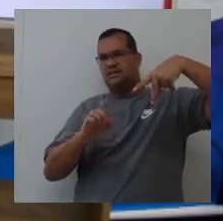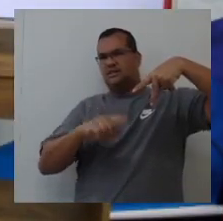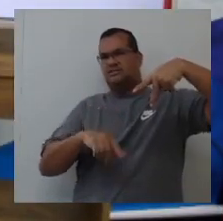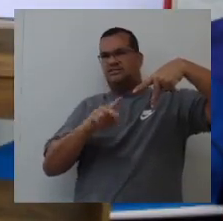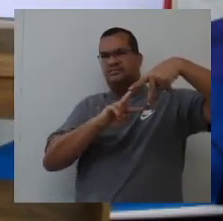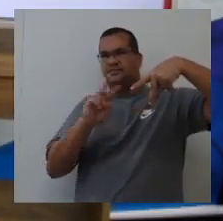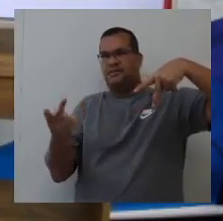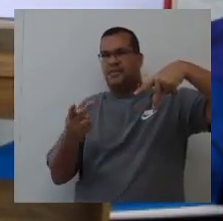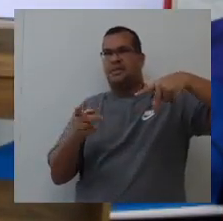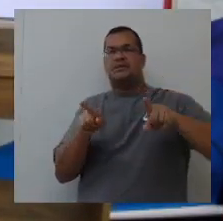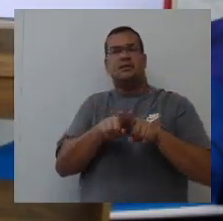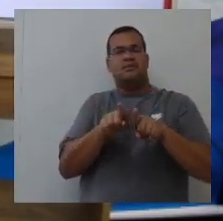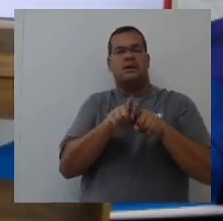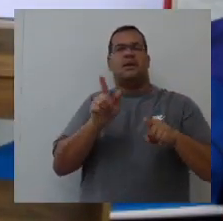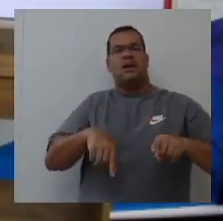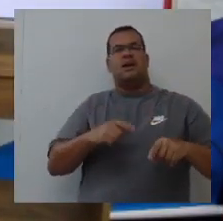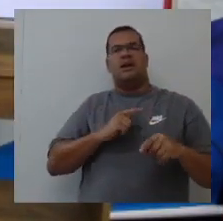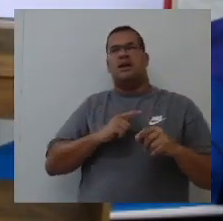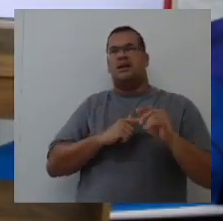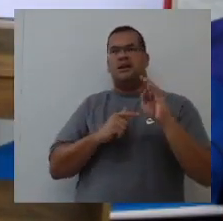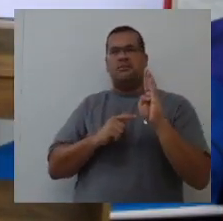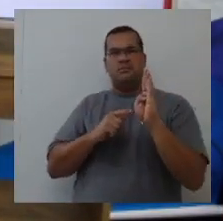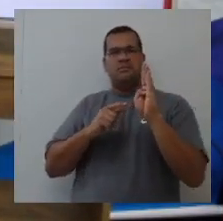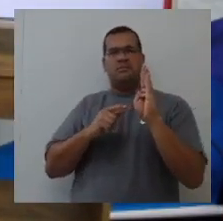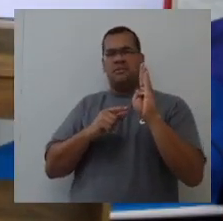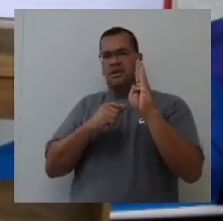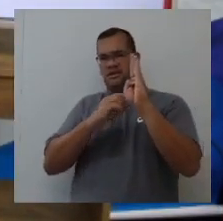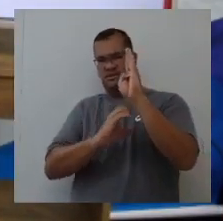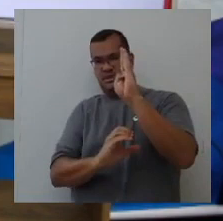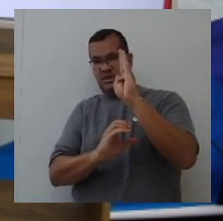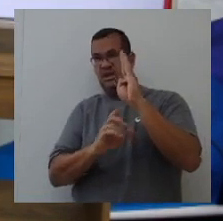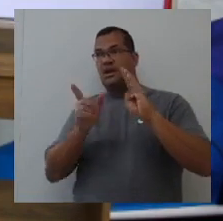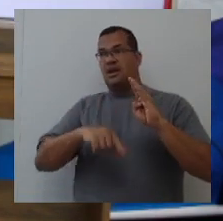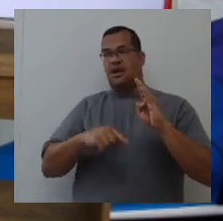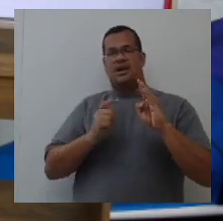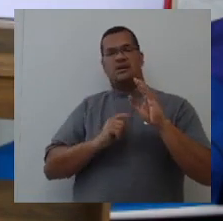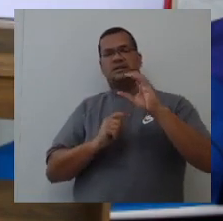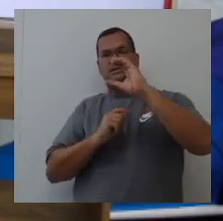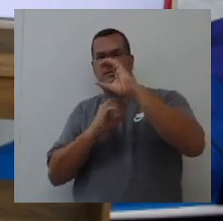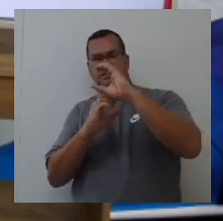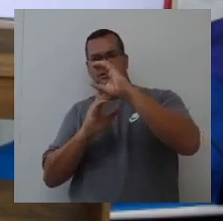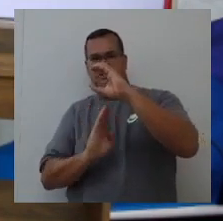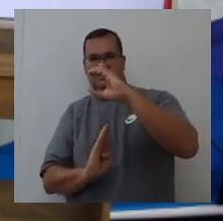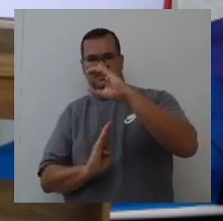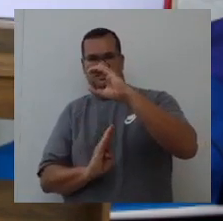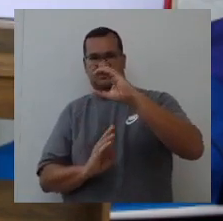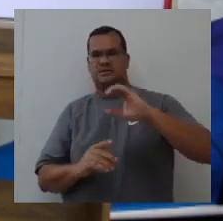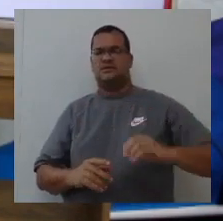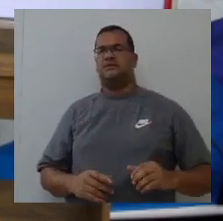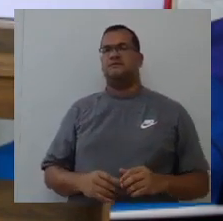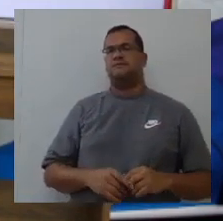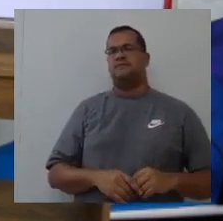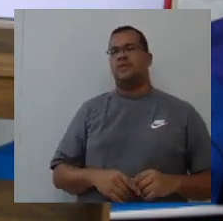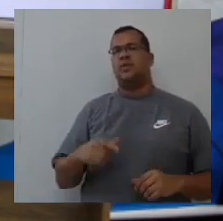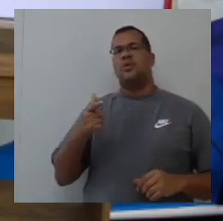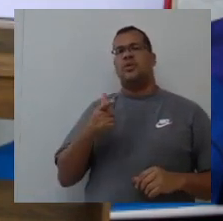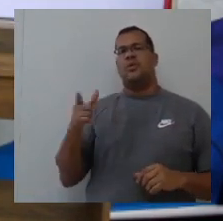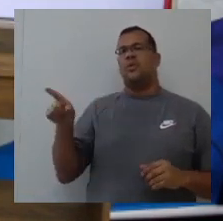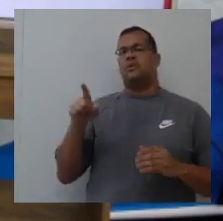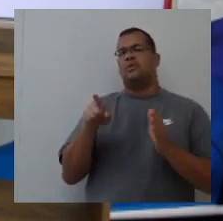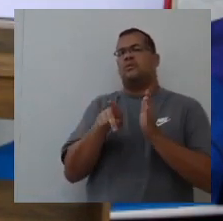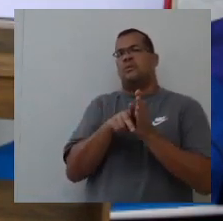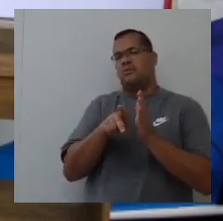inversas. Então, a tangente de B é Bzinho sobre C e a tangente de C é Czinho sobre B, beleza? Outra propriedade